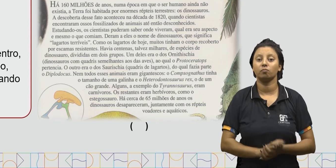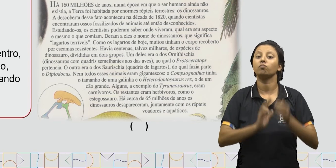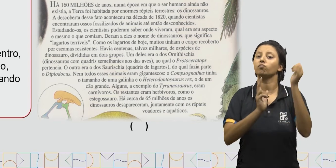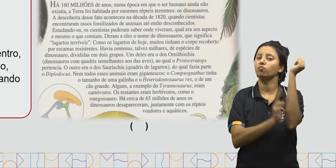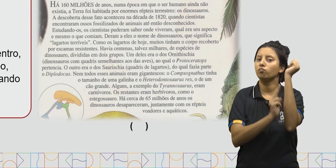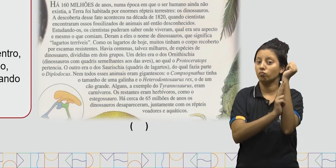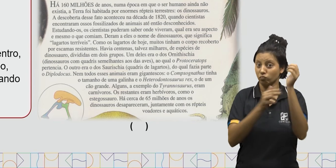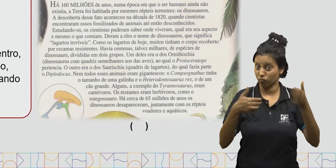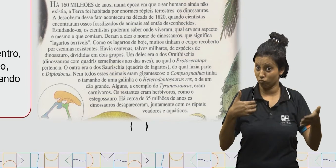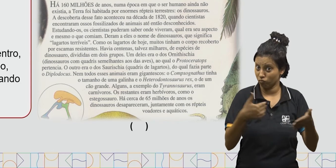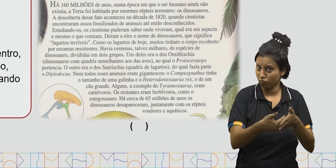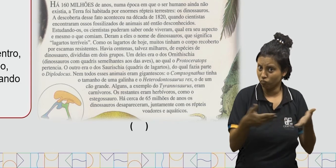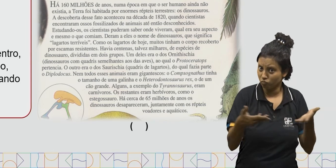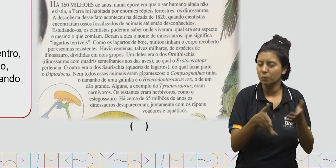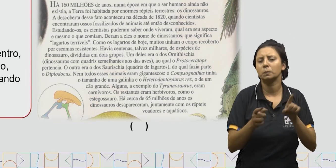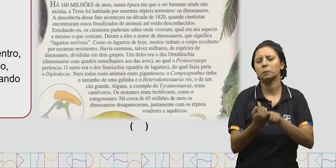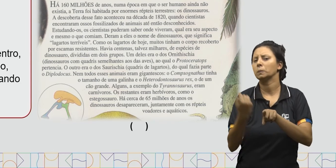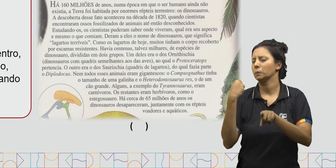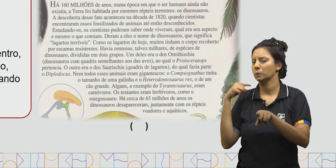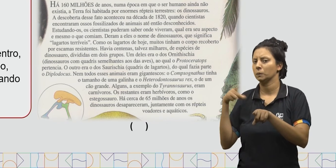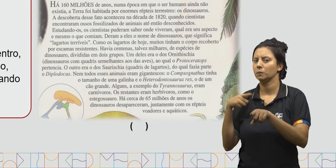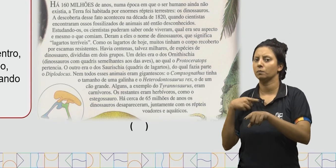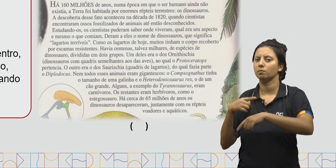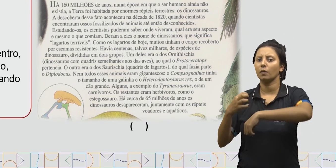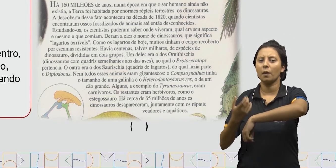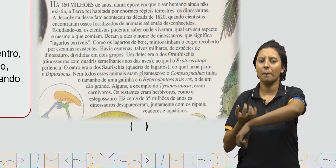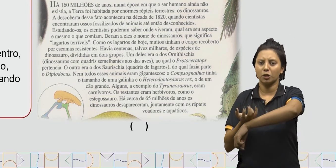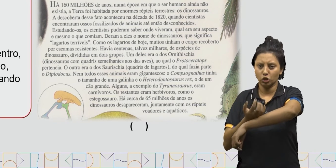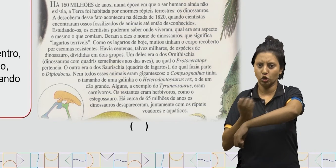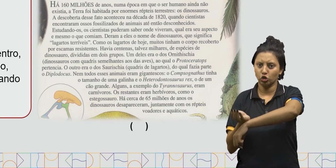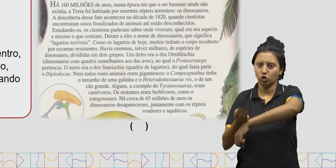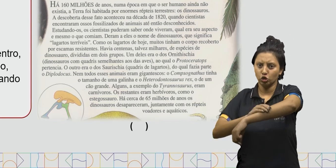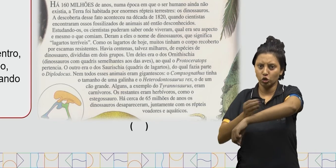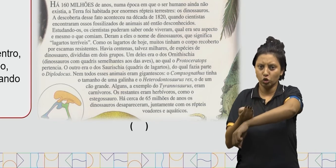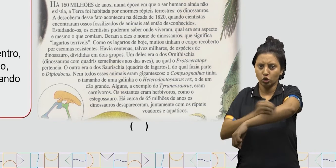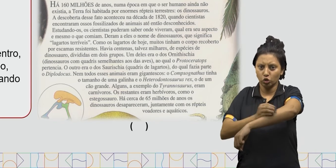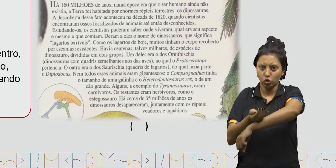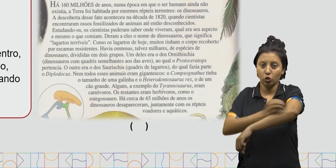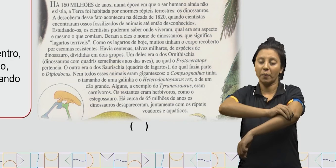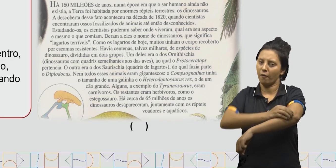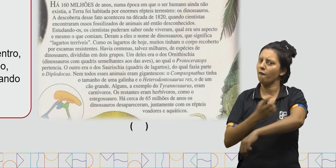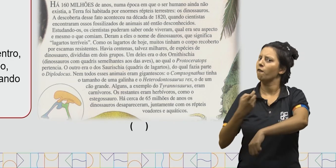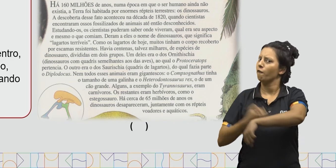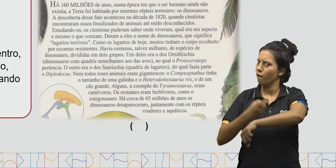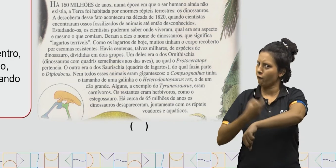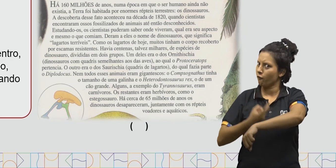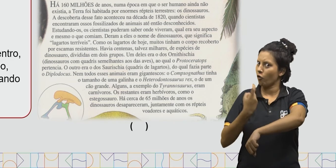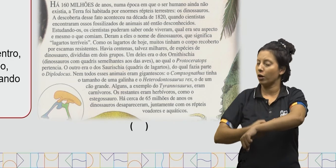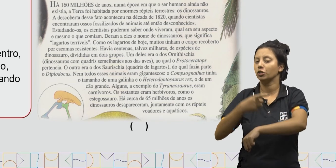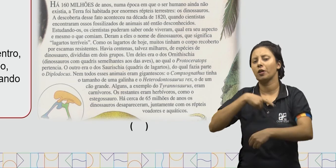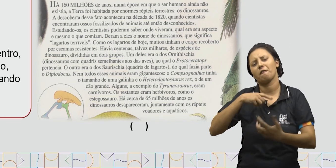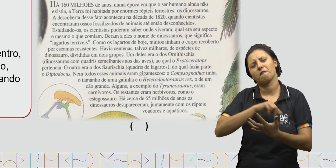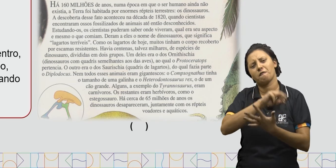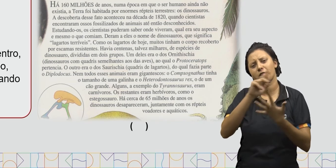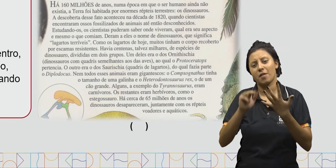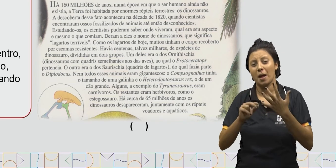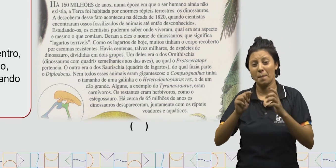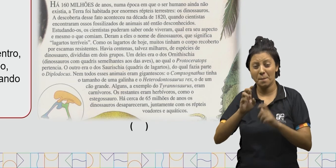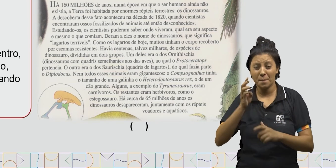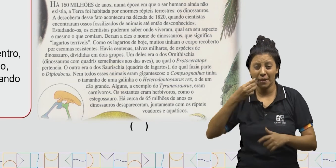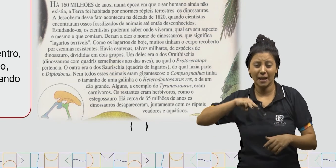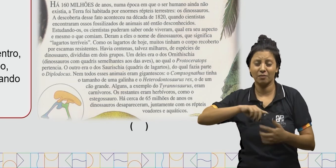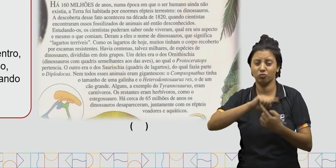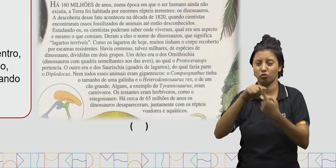de hoje, muitos tinham o corpo recoberto por escamas resistentes. Havia centenas, talvez milhares